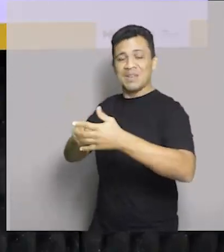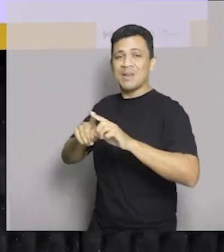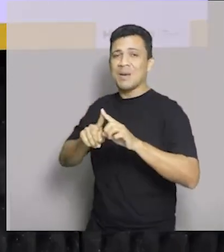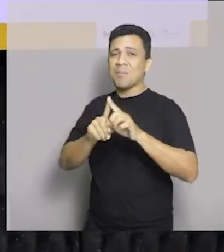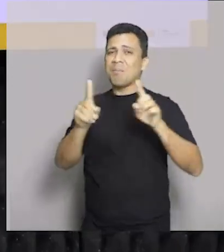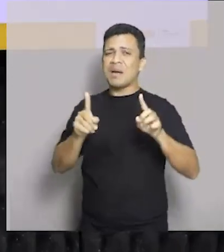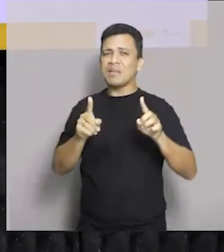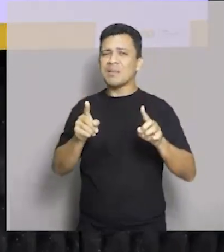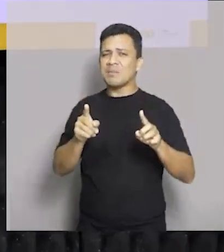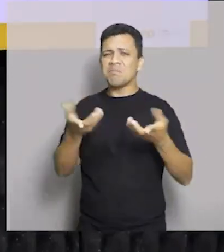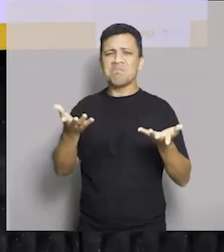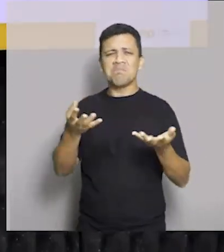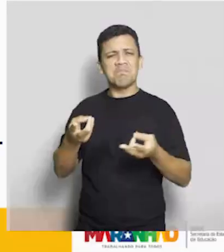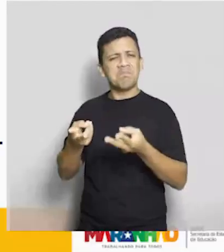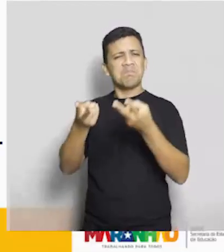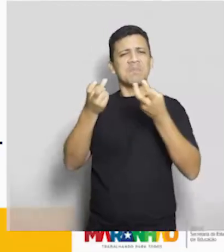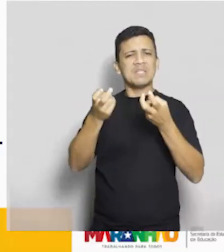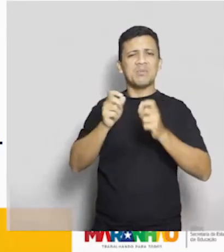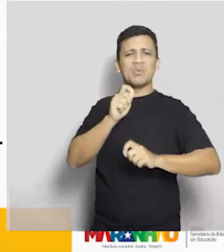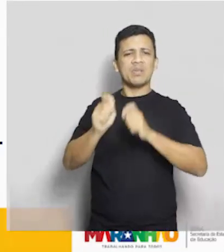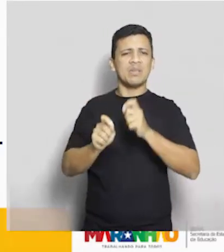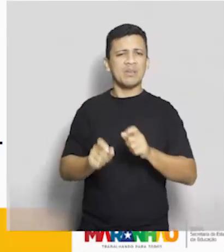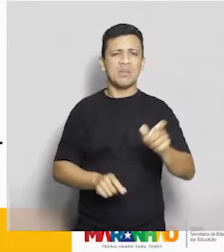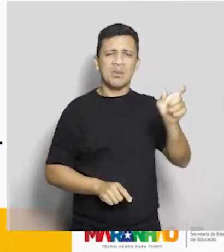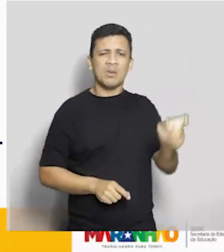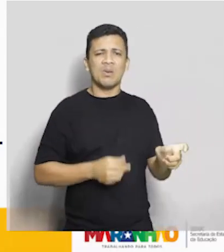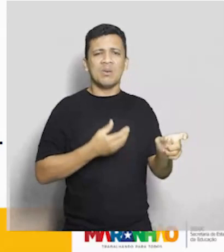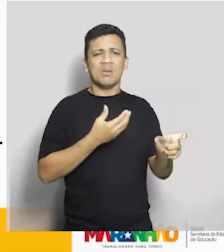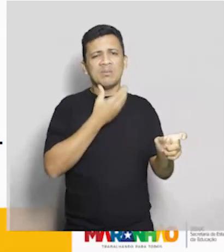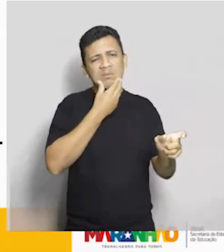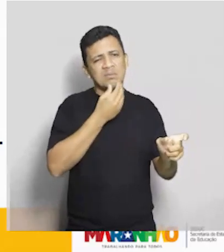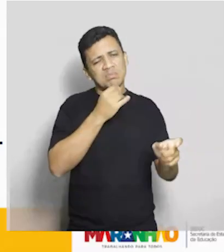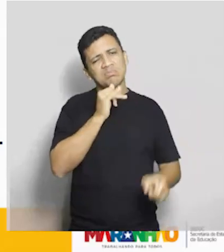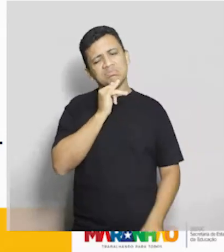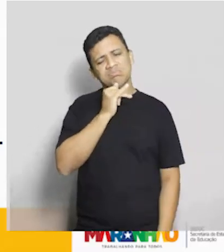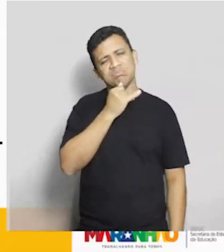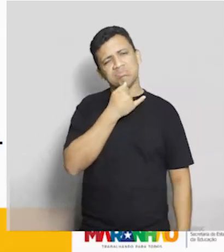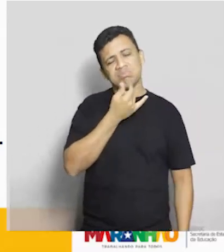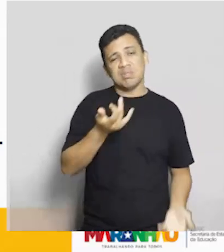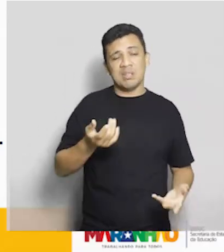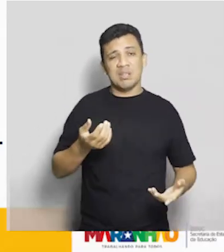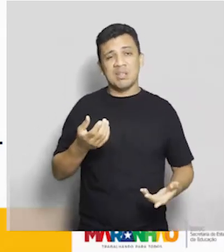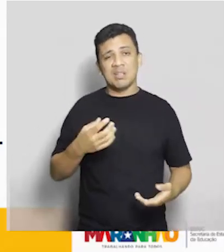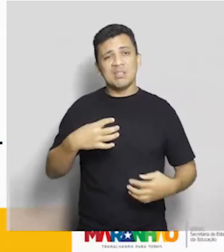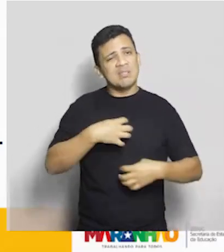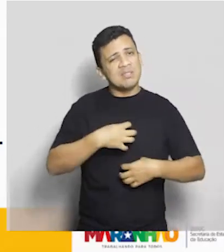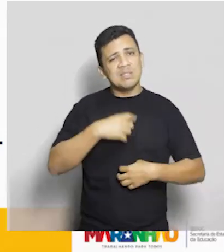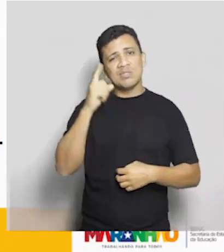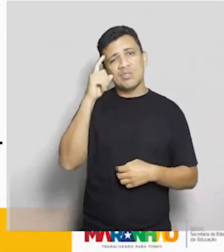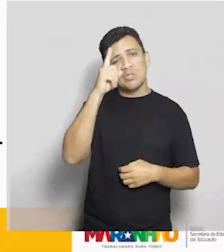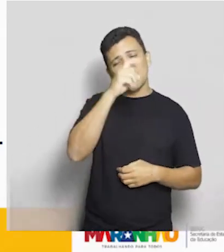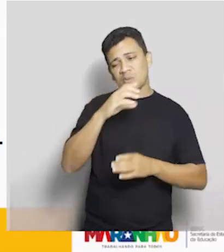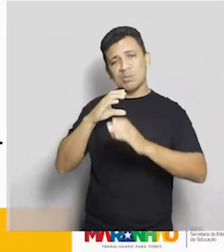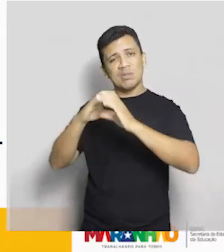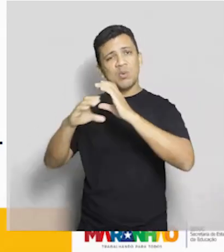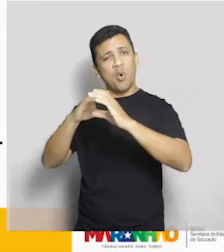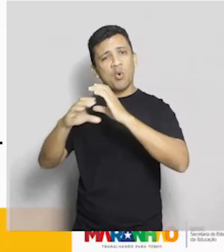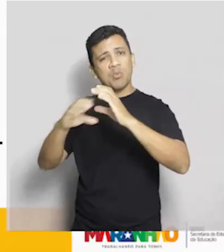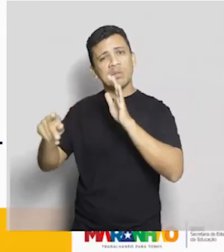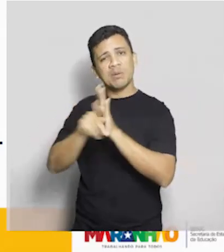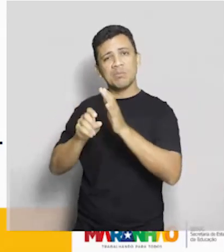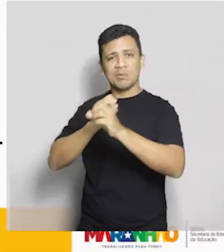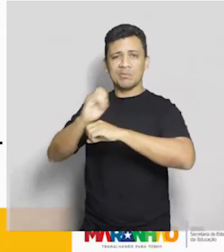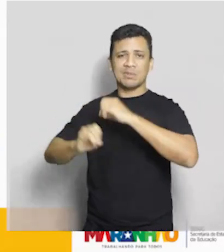a gente observa? É uma frustração dele. Ele tem uma dificuldade com essa forma de comunicação. Então ele está